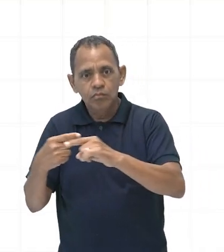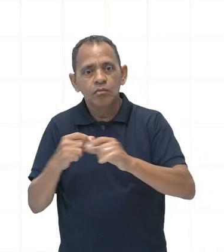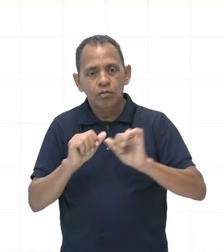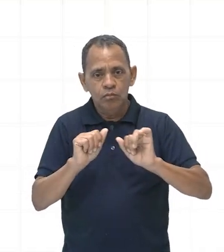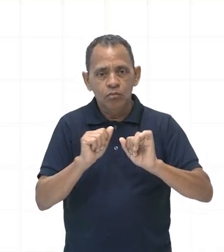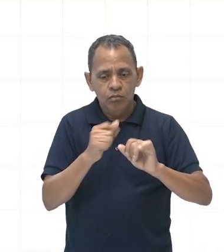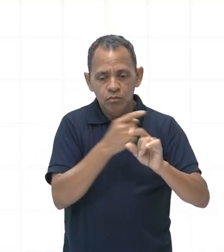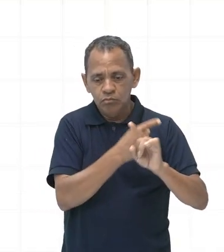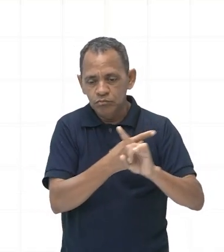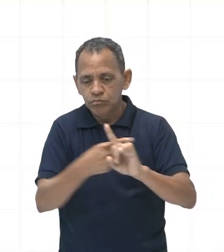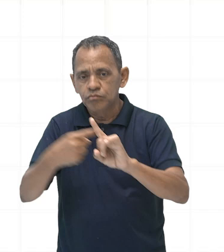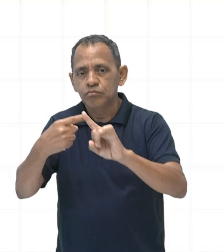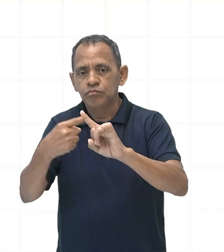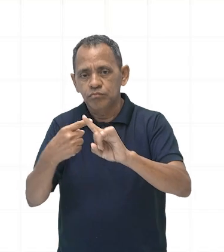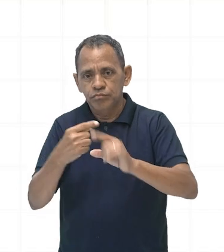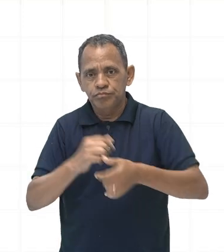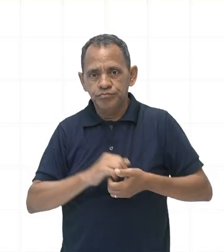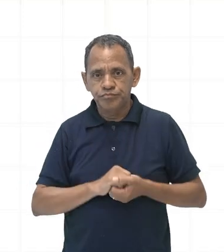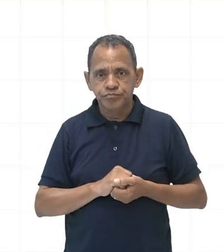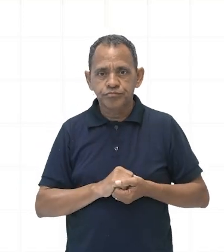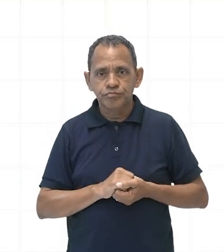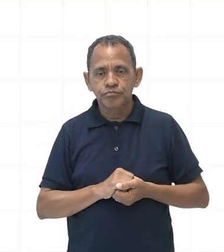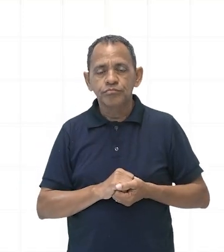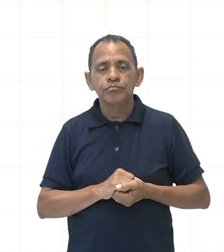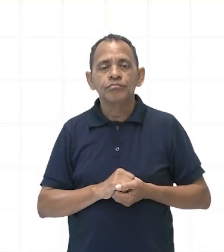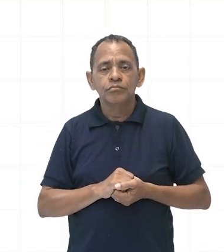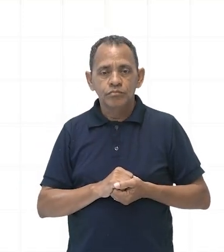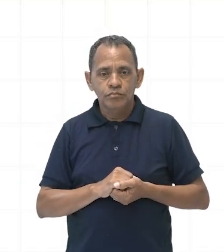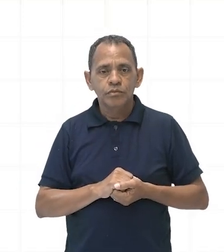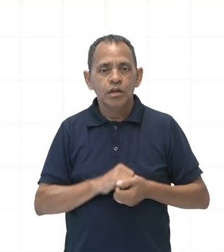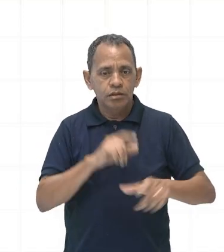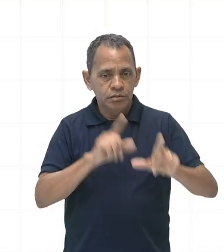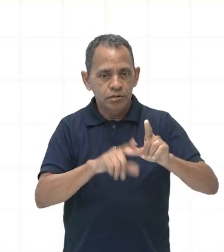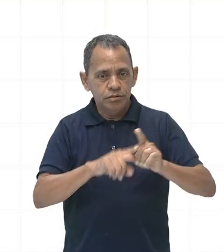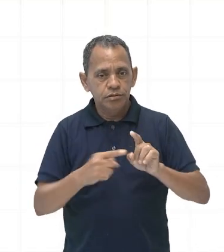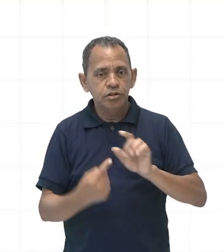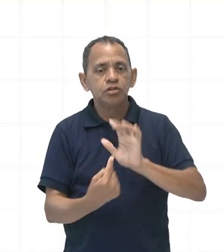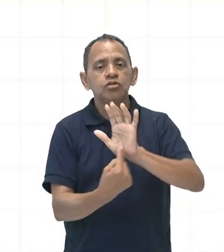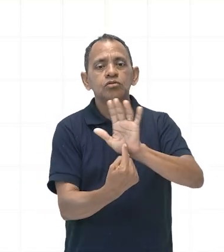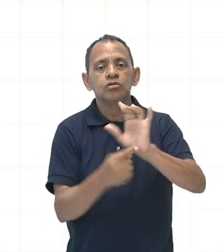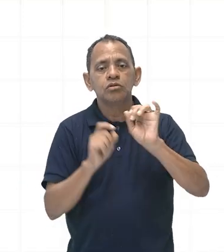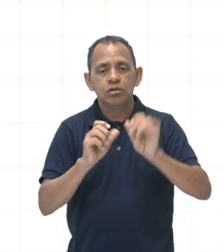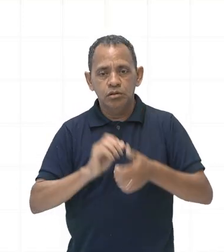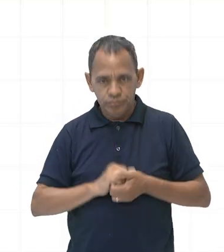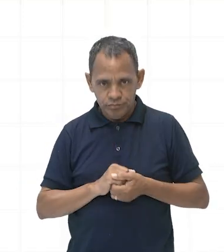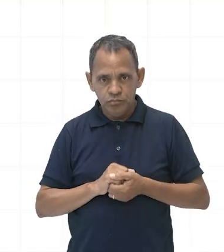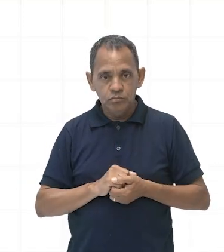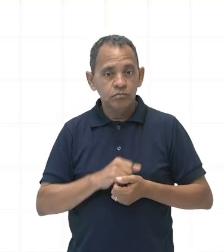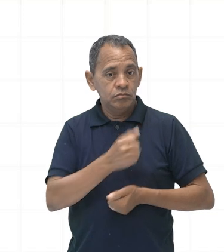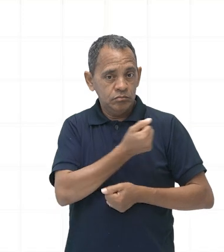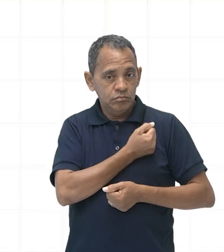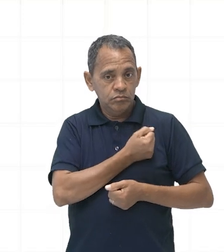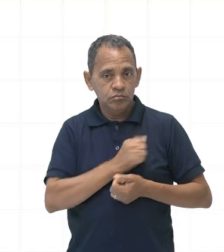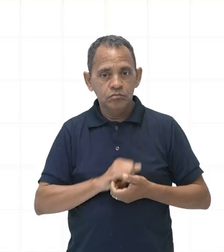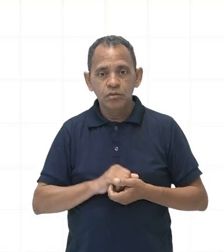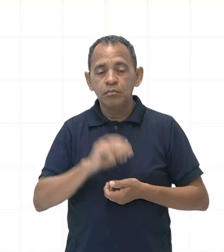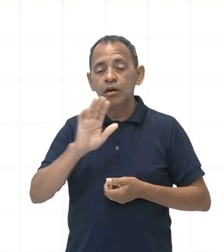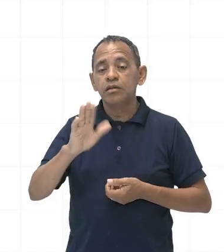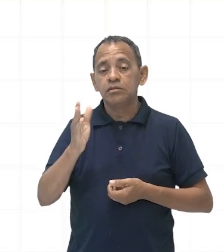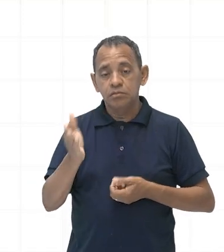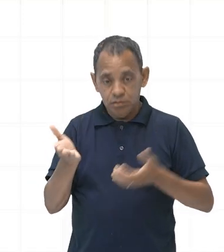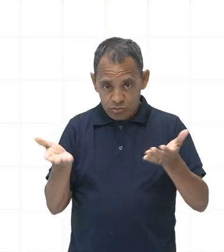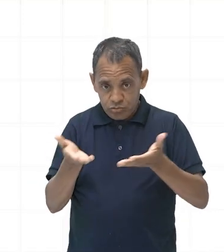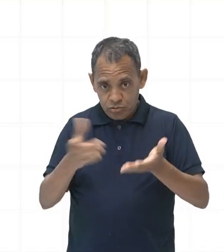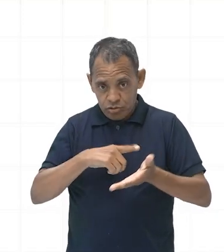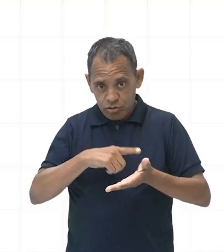lembra que eu falei que essas letras elas estavam indicando números? Então, muito bem, agora que a gente já tem um exemplo, nós